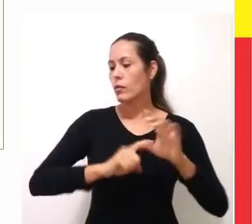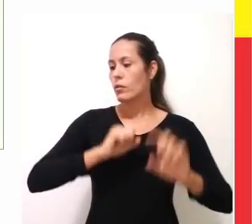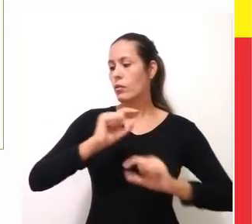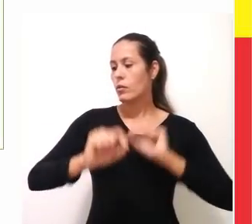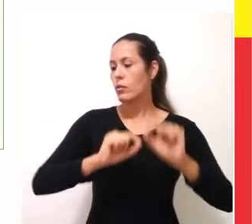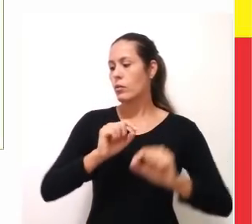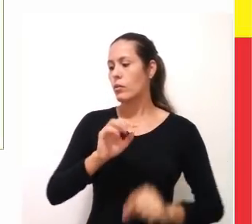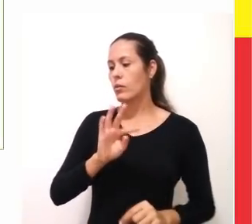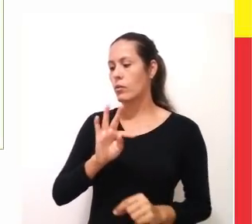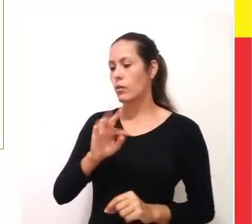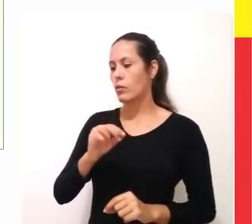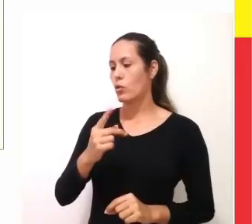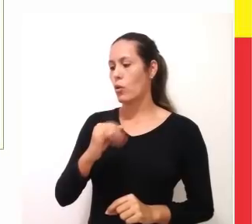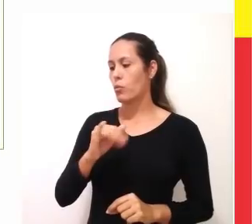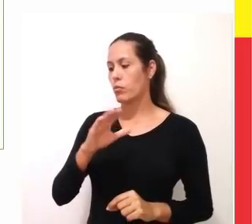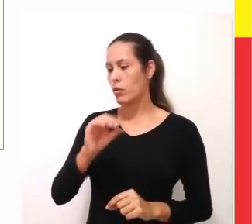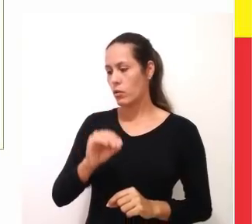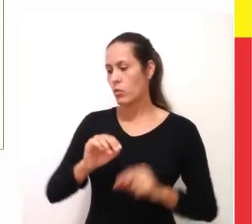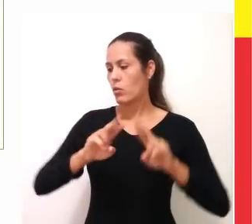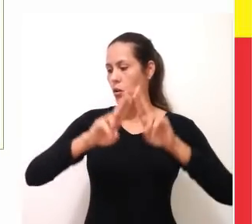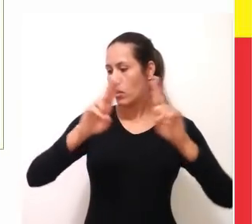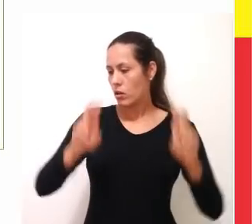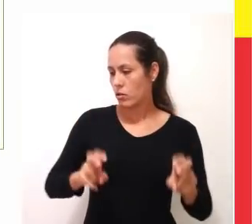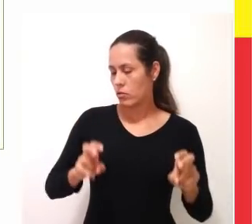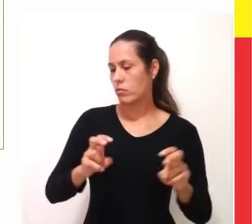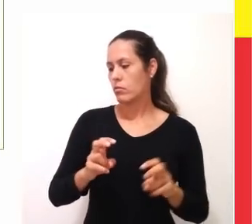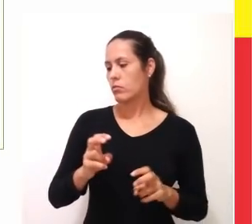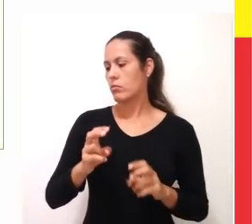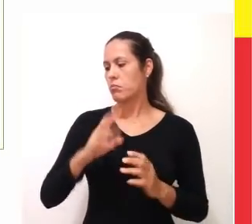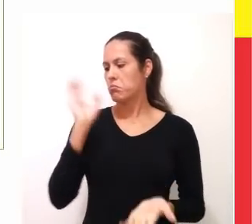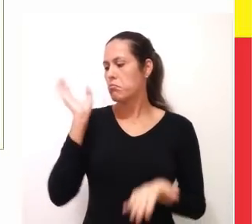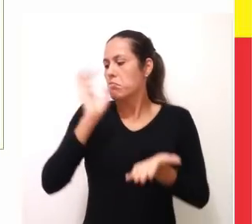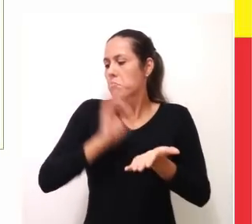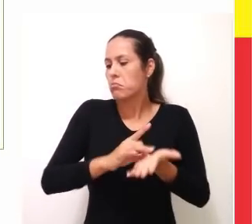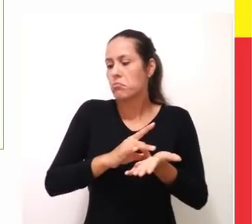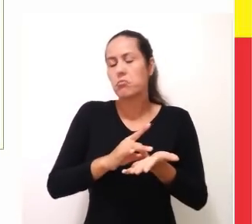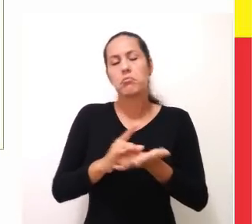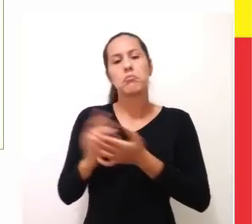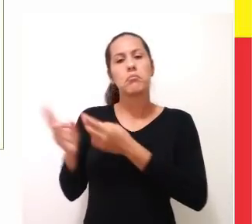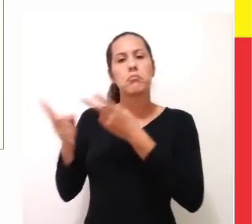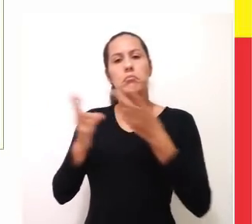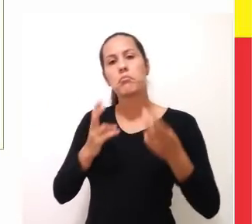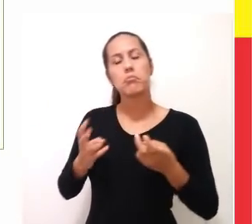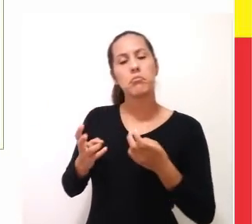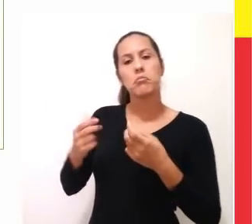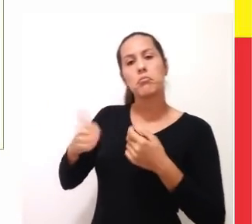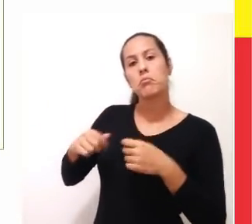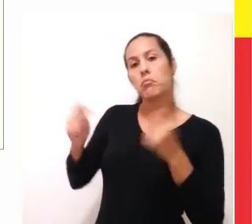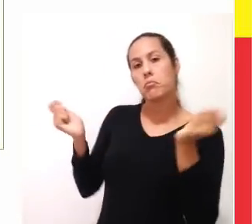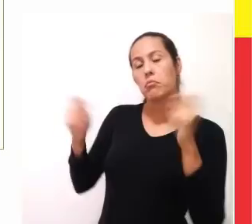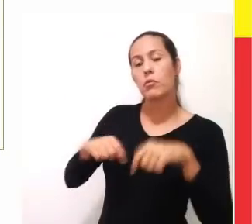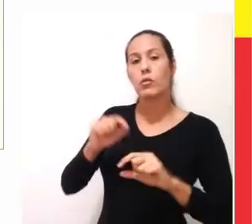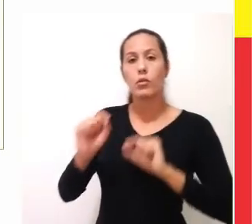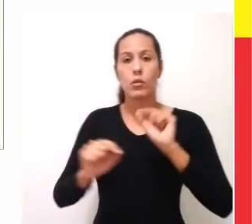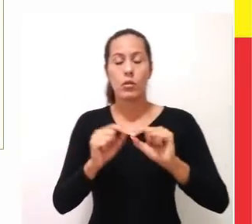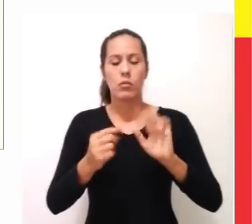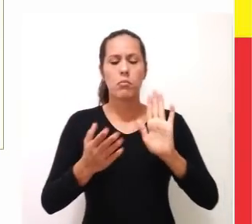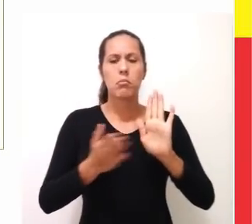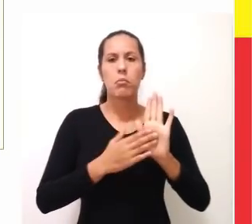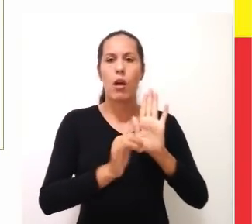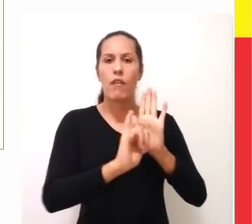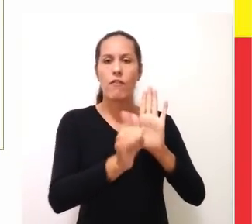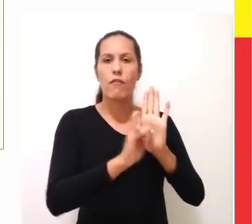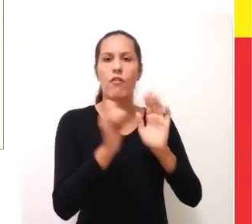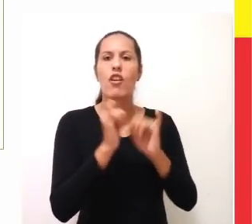maior profundidade um tópico, um assunto, um fato, analisando-o, interpretando, e pode trazer